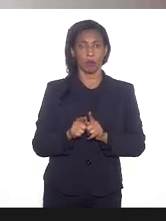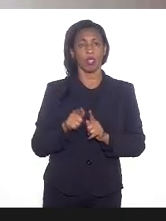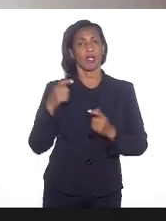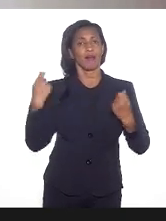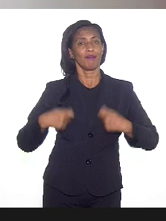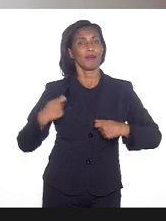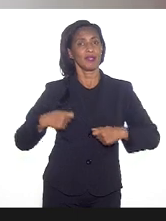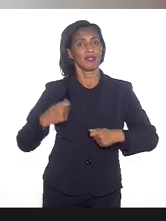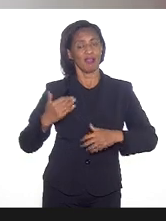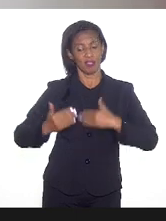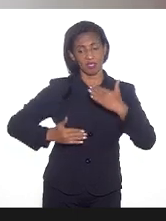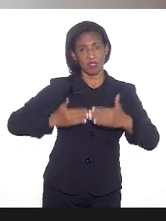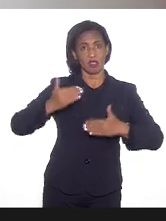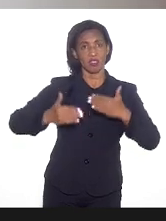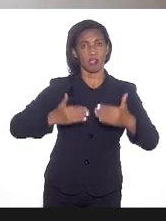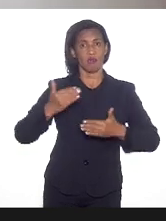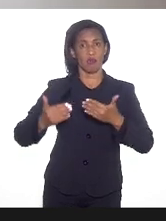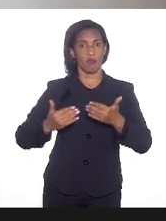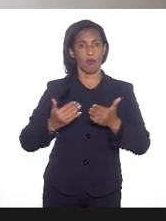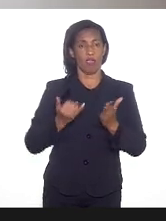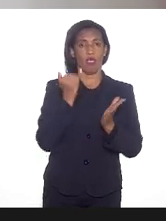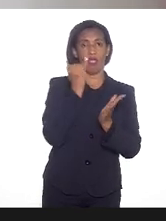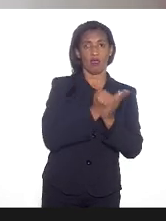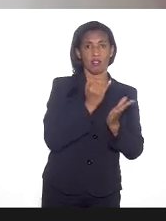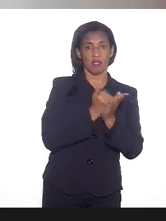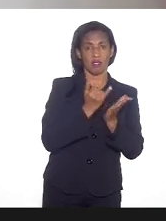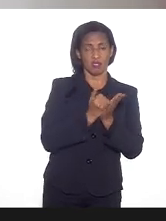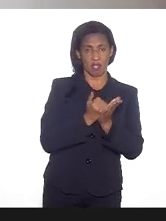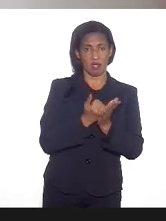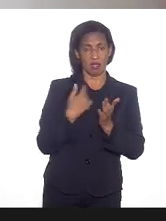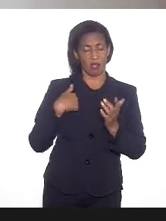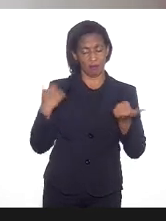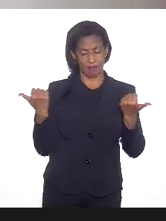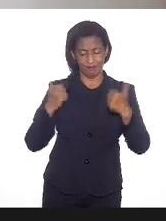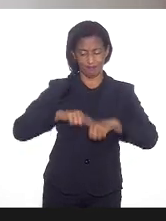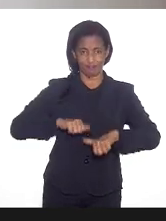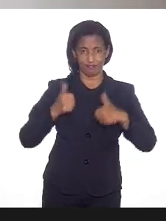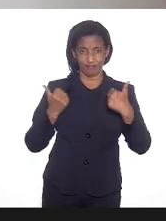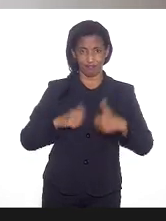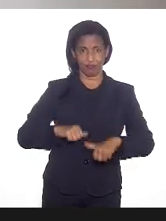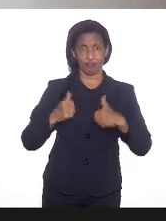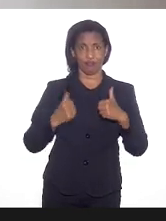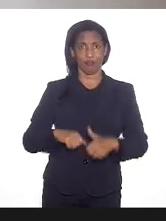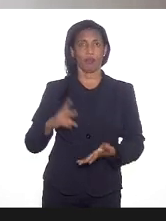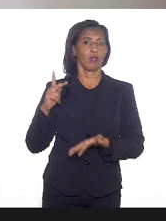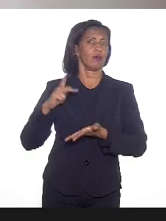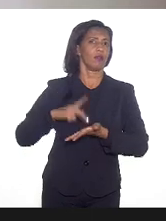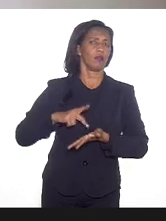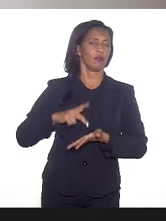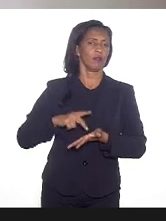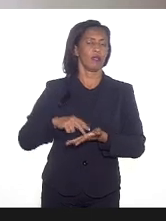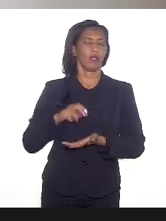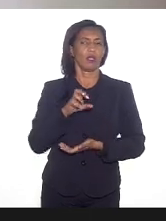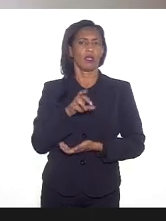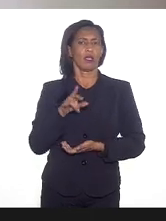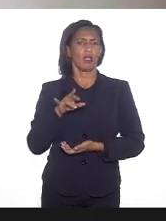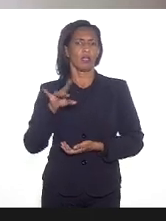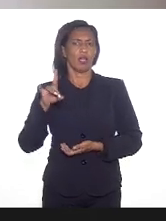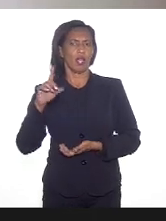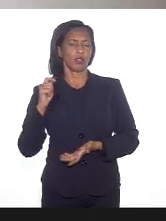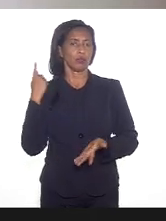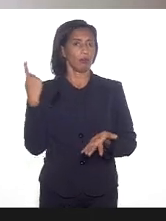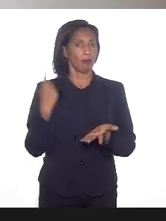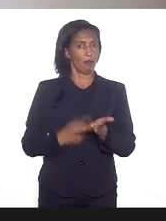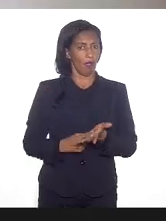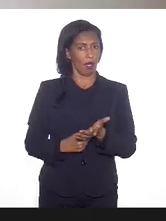desenvolver operações de antecipação de receitas, né, que, na minha avaliação, se configuraram como verdadeiras operações de crédito, marcadas